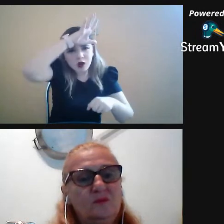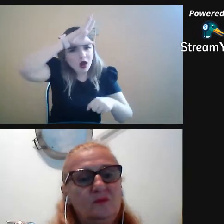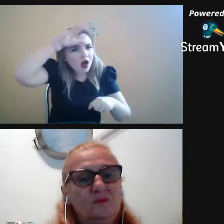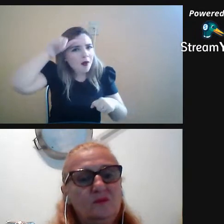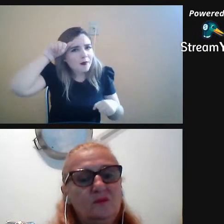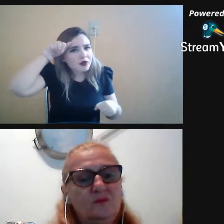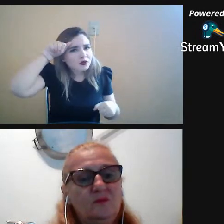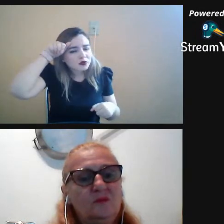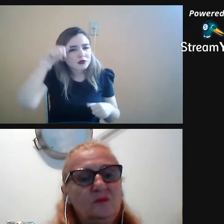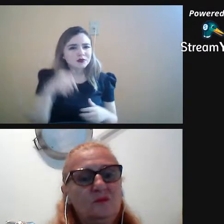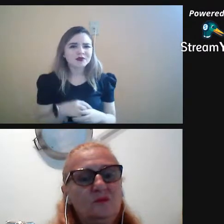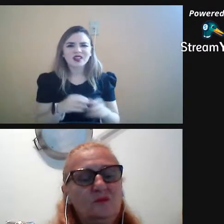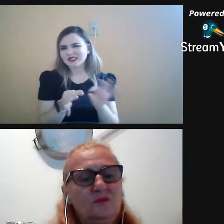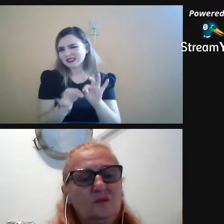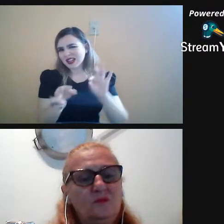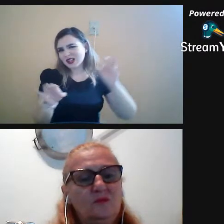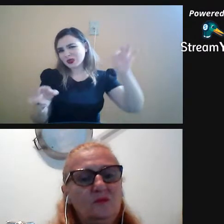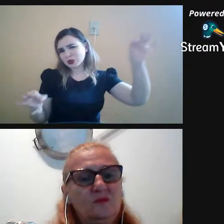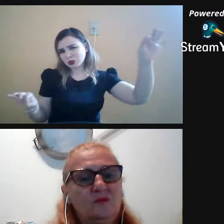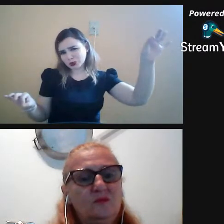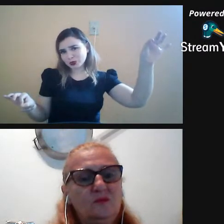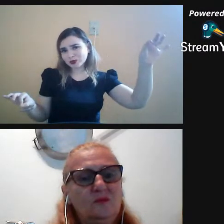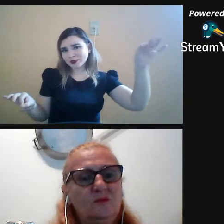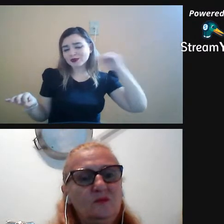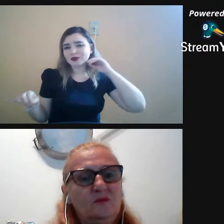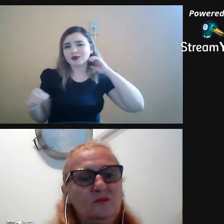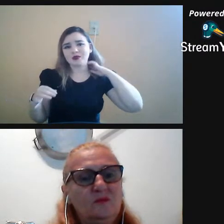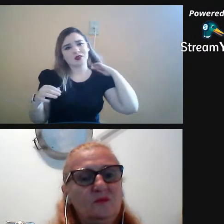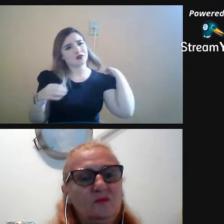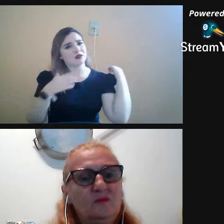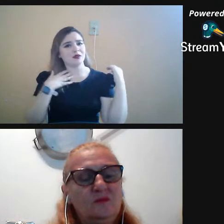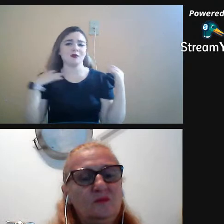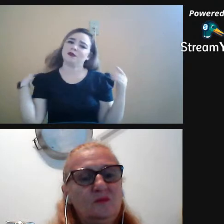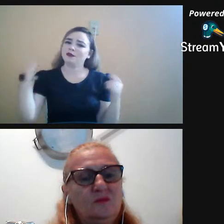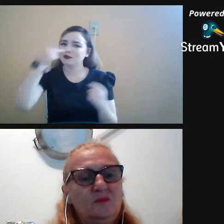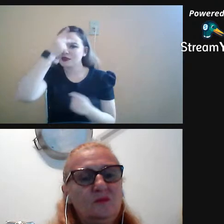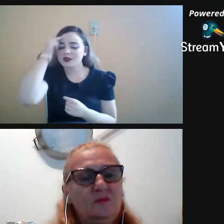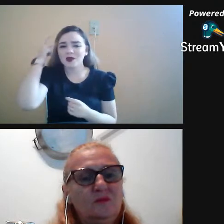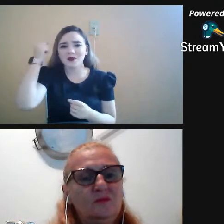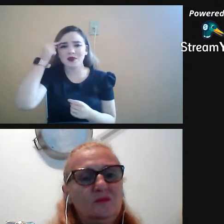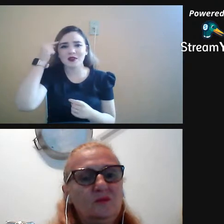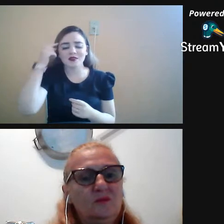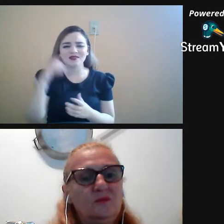Amazônia está tão longe de nós. Tem gente que pensa assim, está longe.